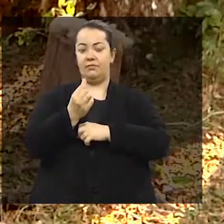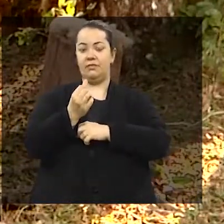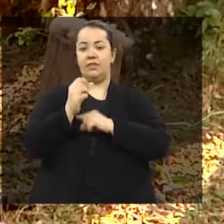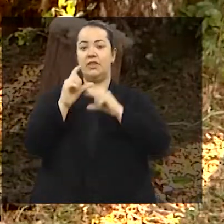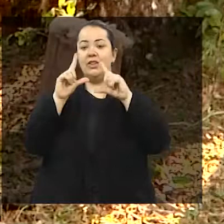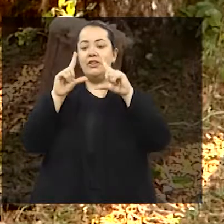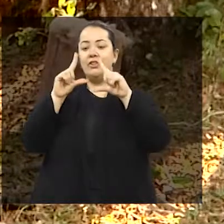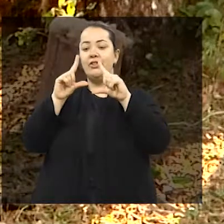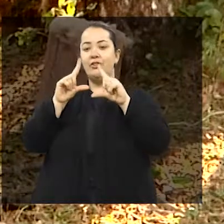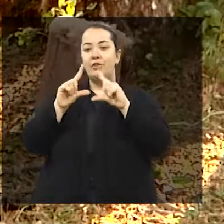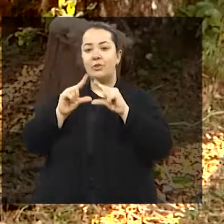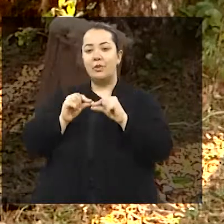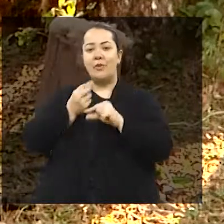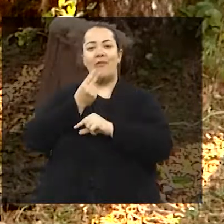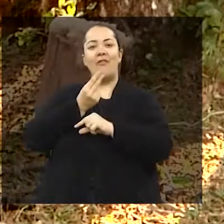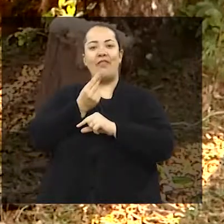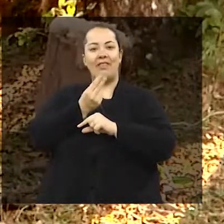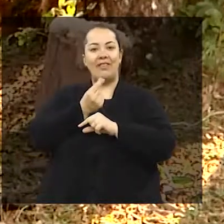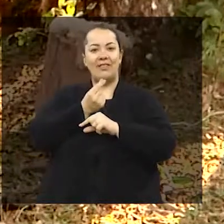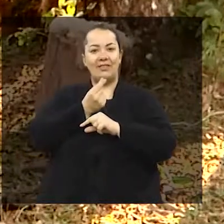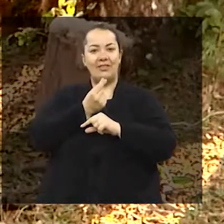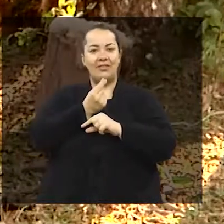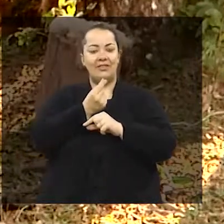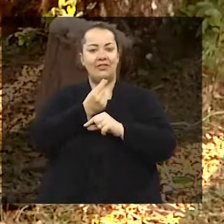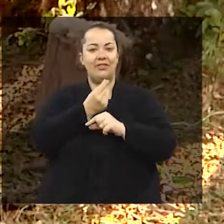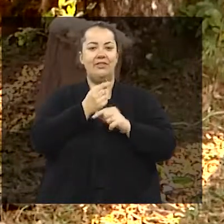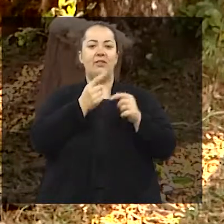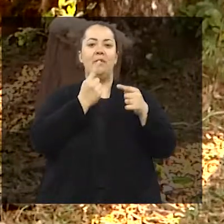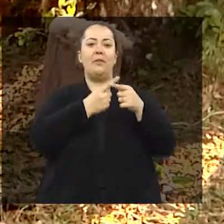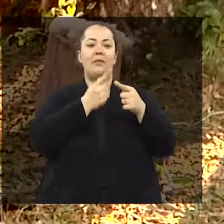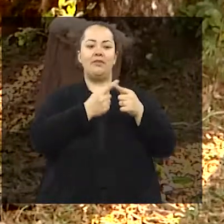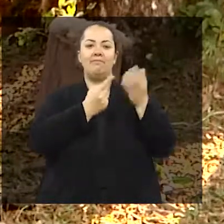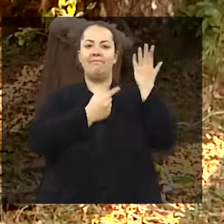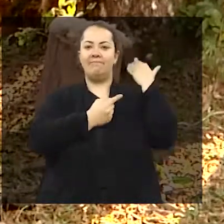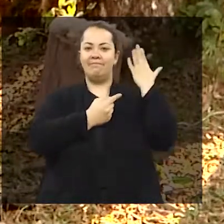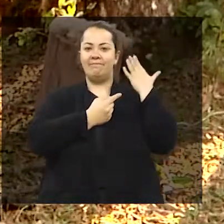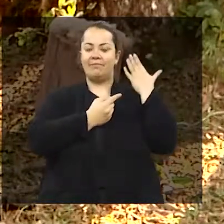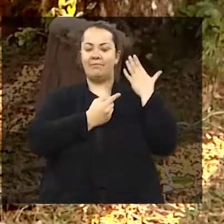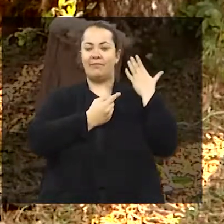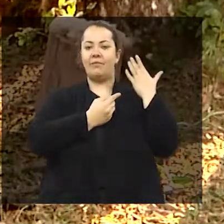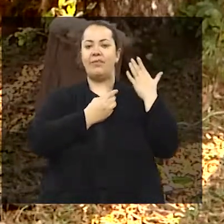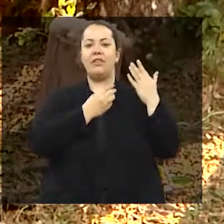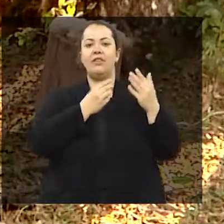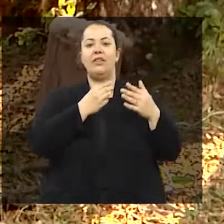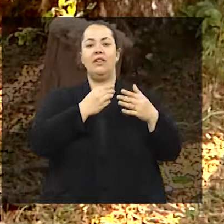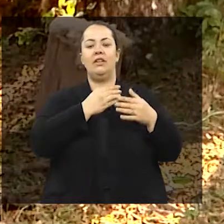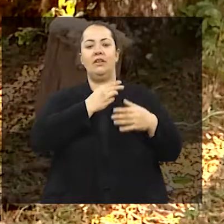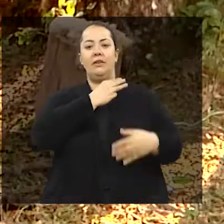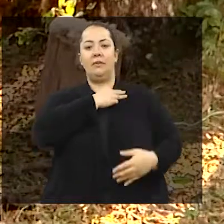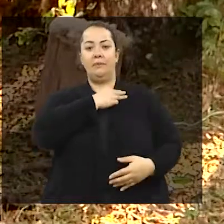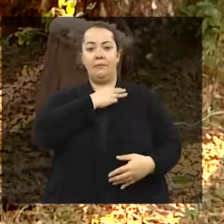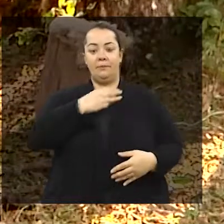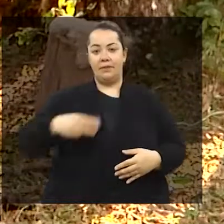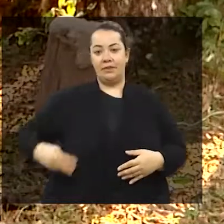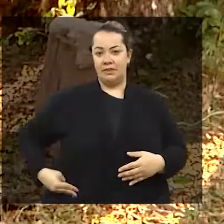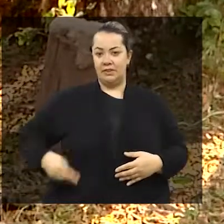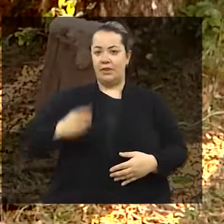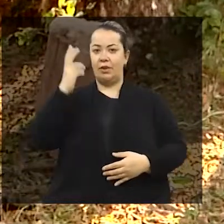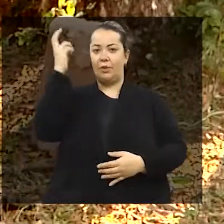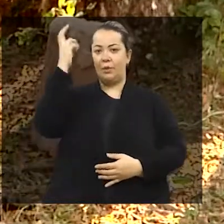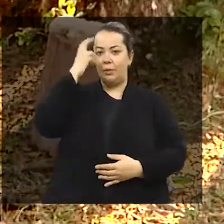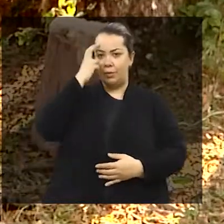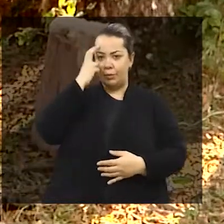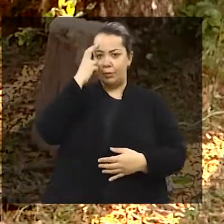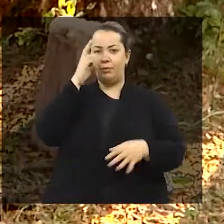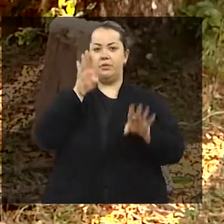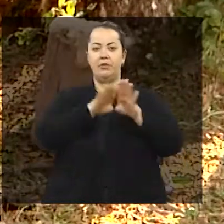a nível de Estado então foram reduzidos os valores naquele ano então também se reduziu a capacidade do